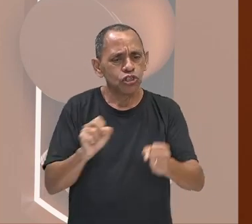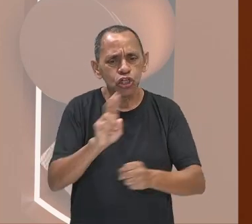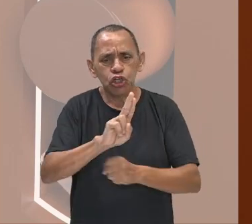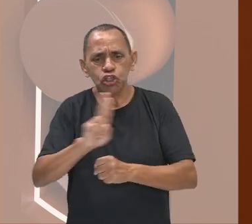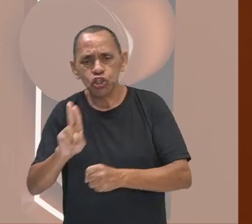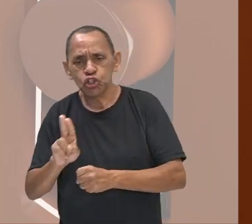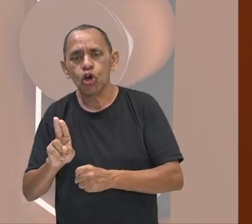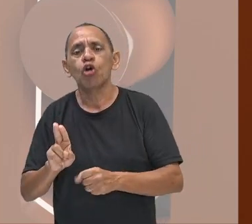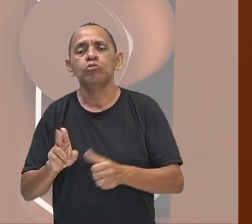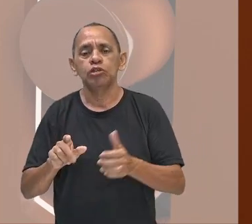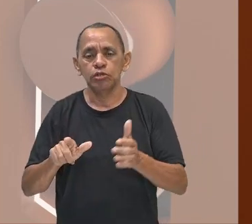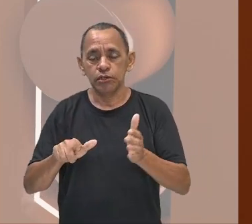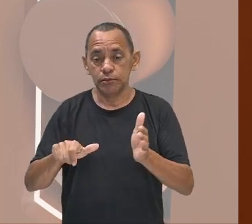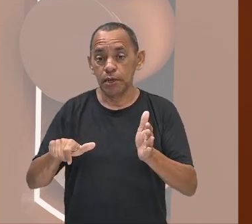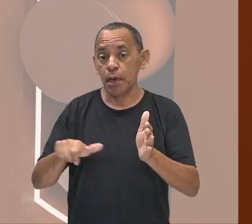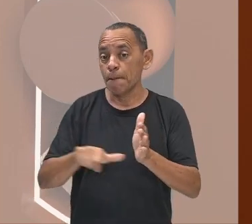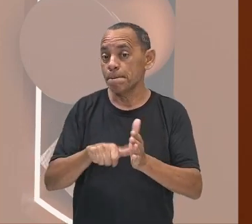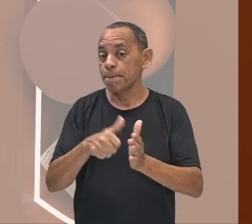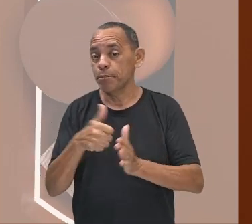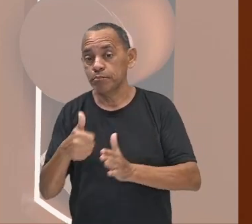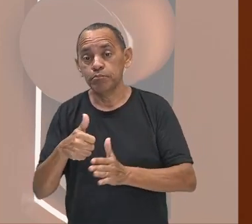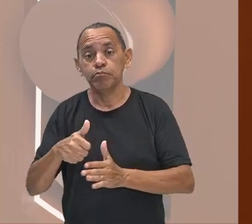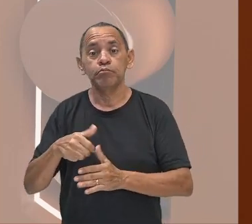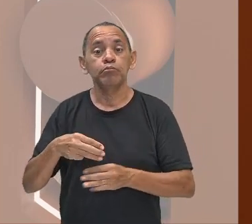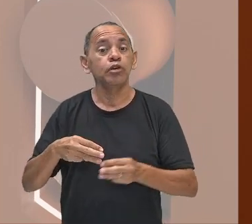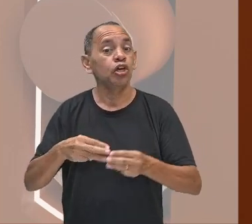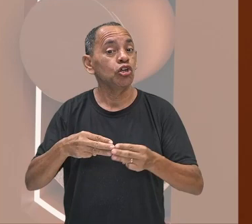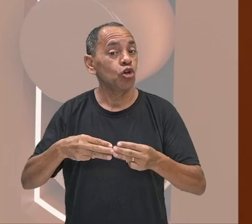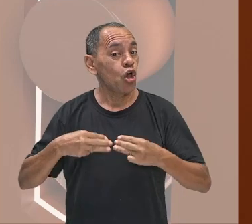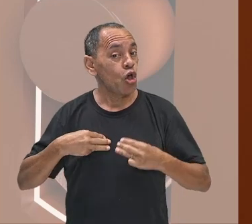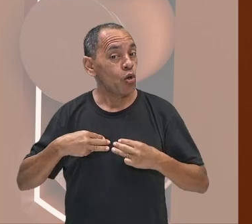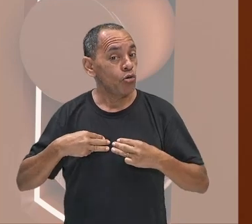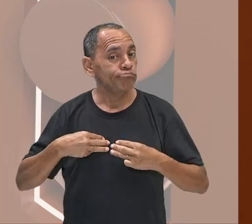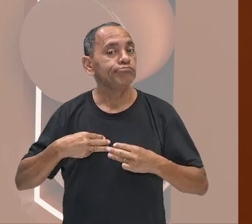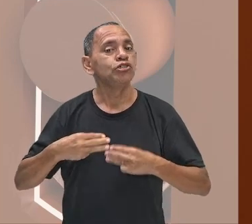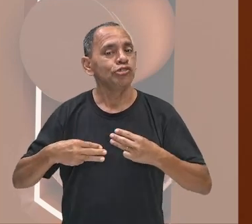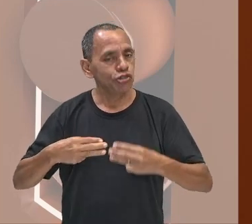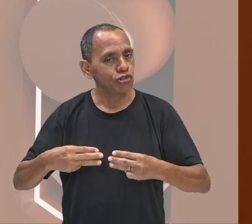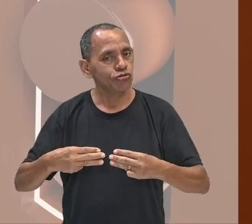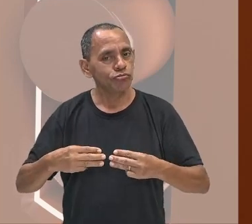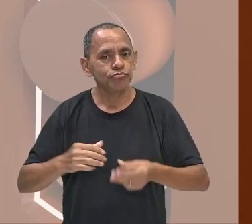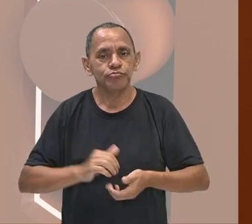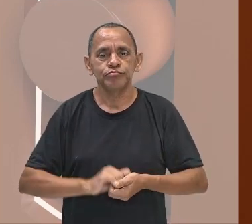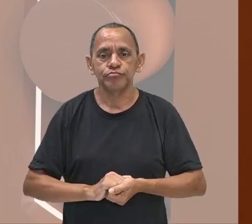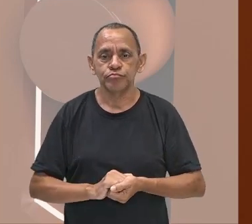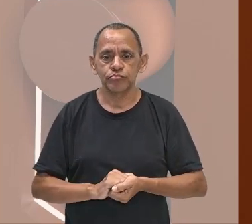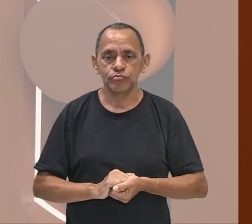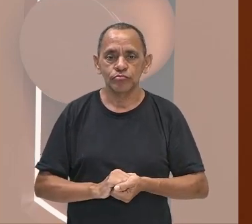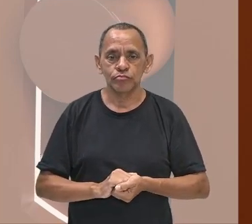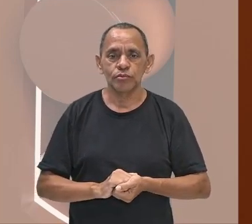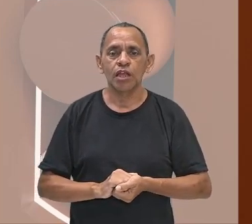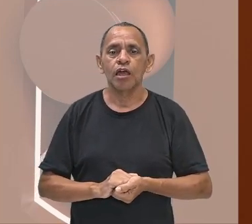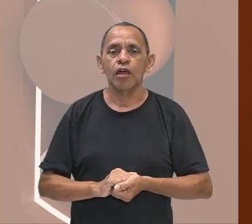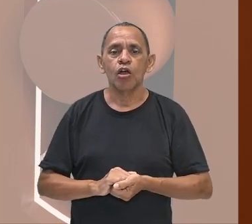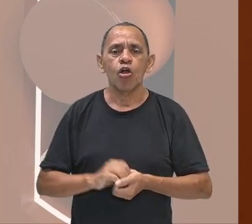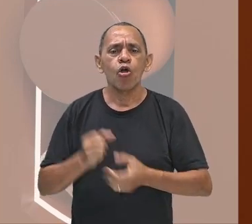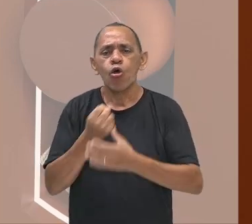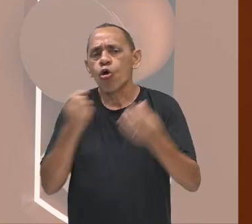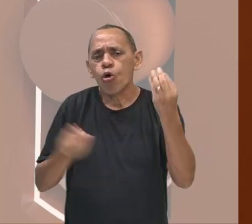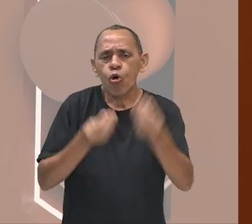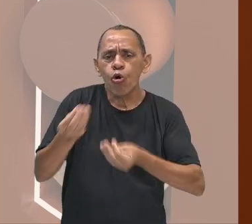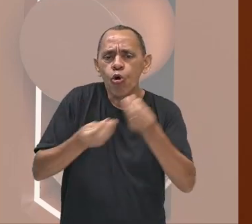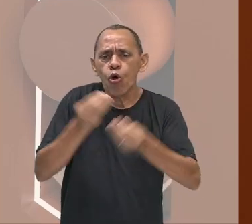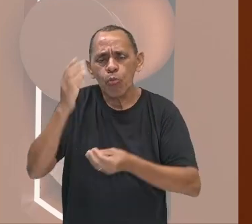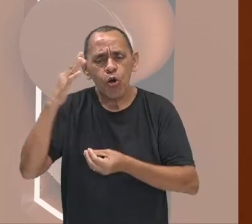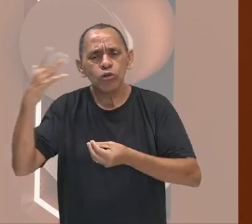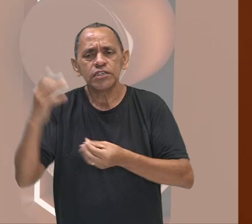a entender como é que se deu esse processo. Como a Inglaterra saiu de uma monarquia absoluta para uma monarquia parlamentarista